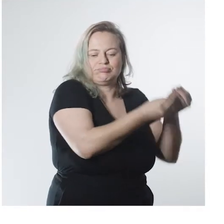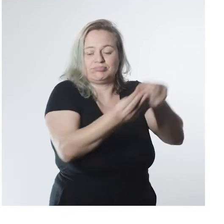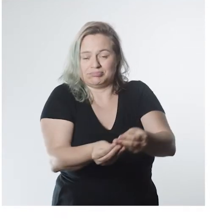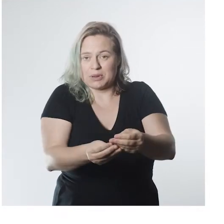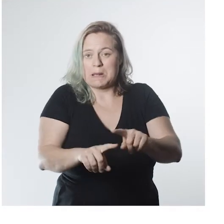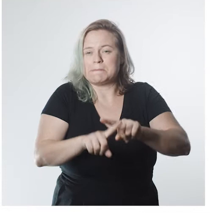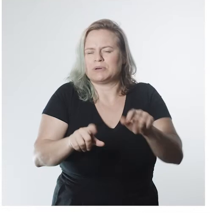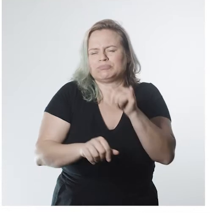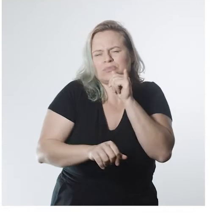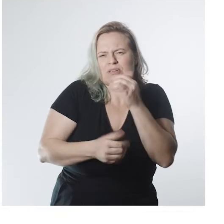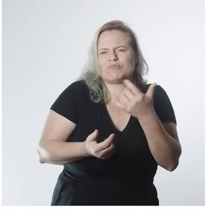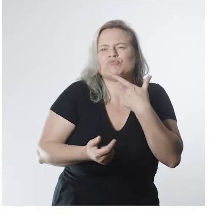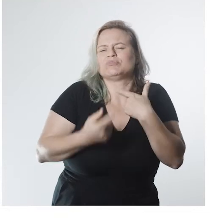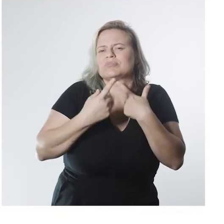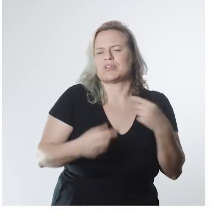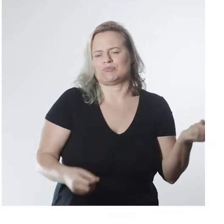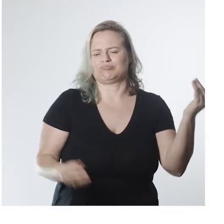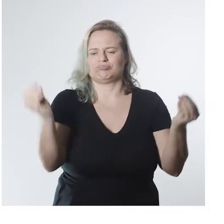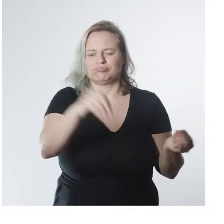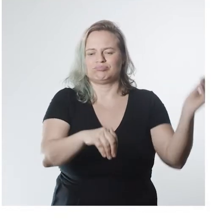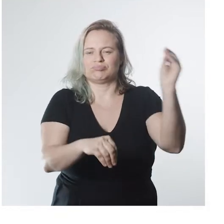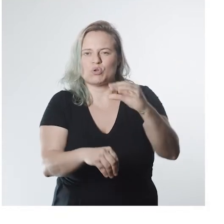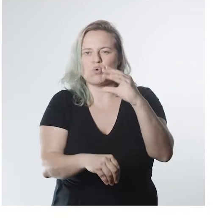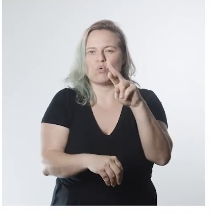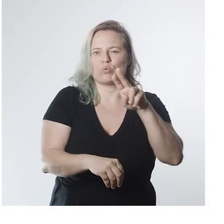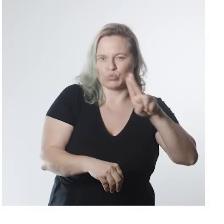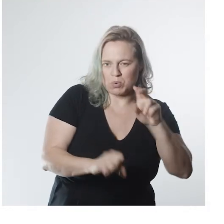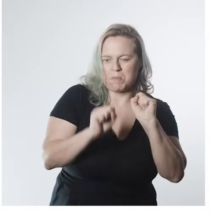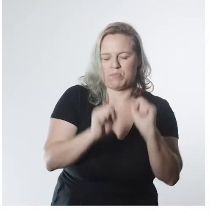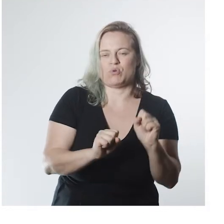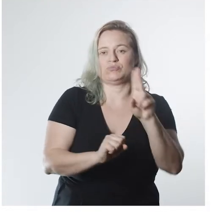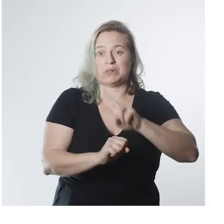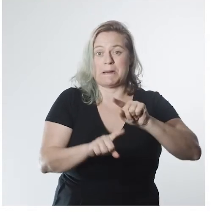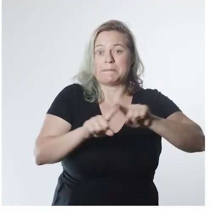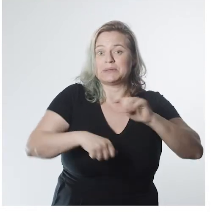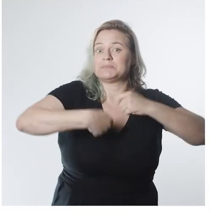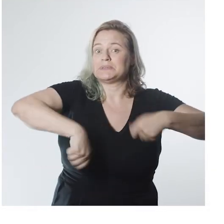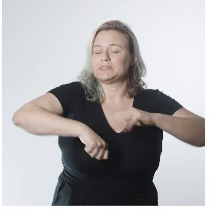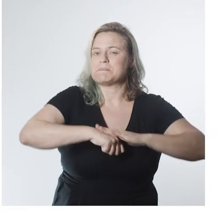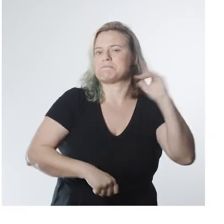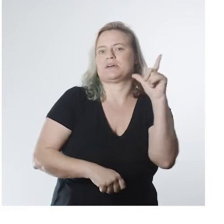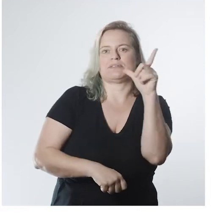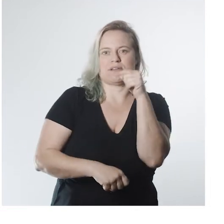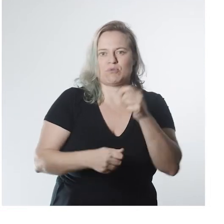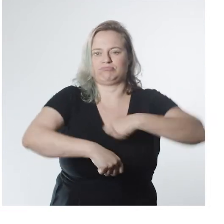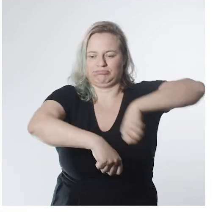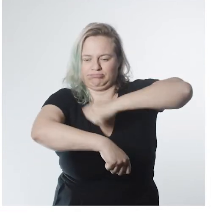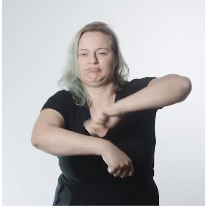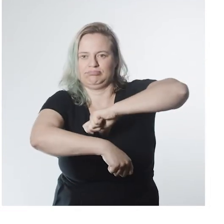arroz desde esse processo aqui, colocar o arroz cru mesmo. Mas aí a quantidade de líquido aqui vai ser um pouco maior para essa cocção.